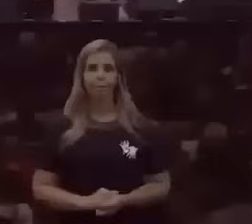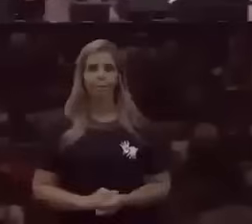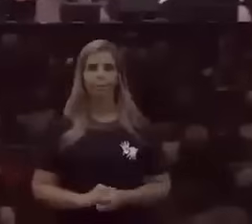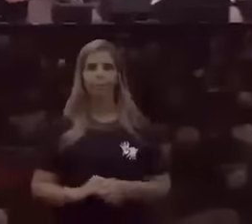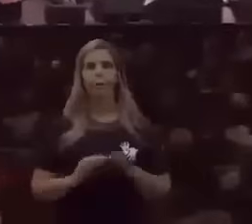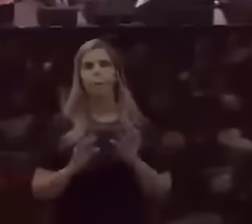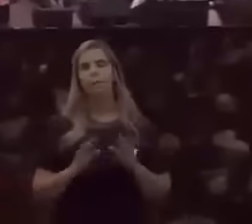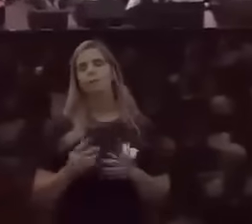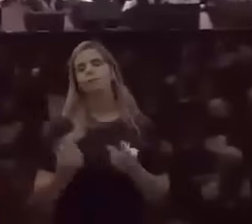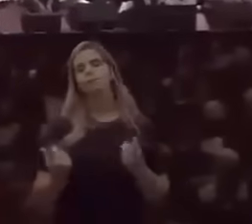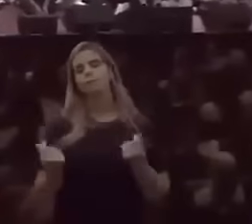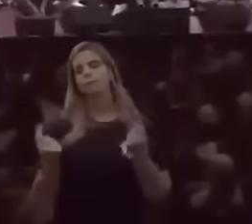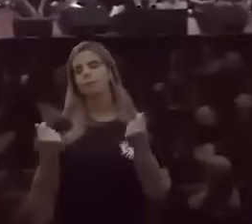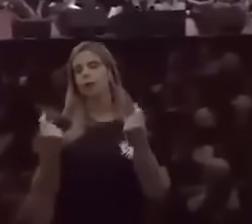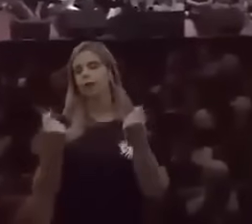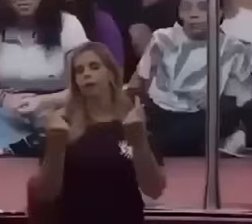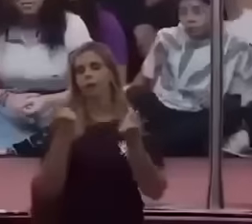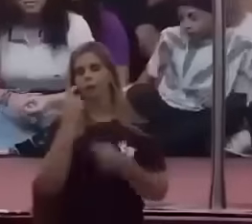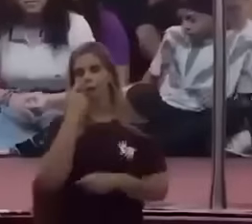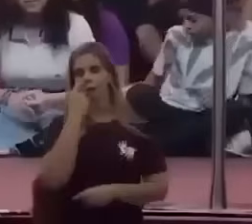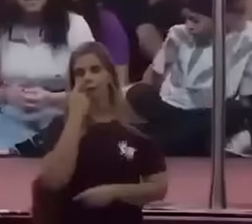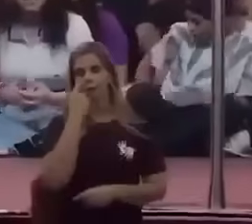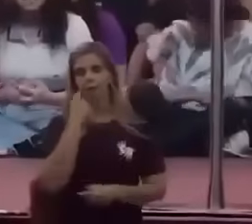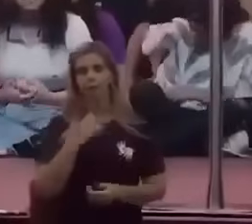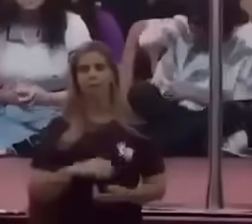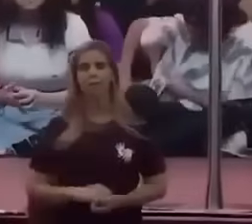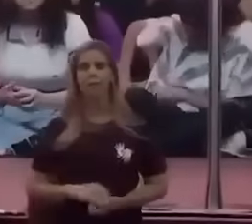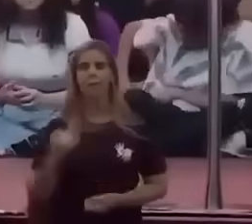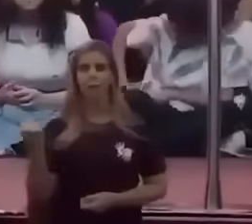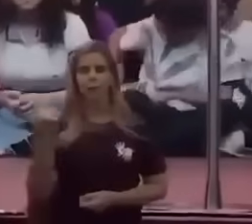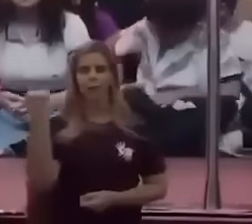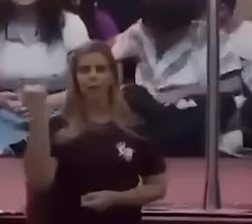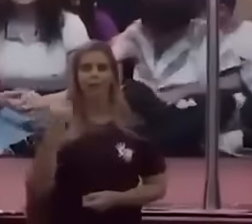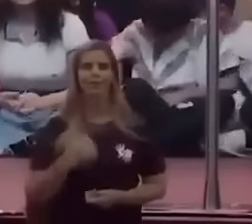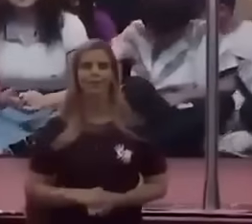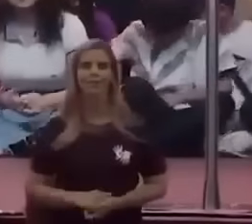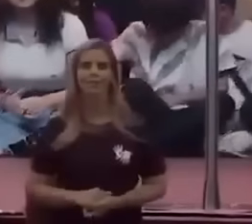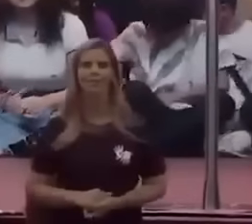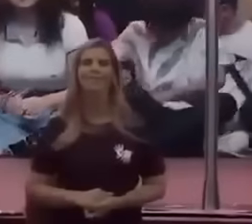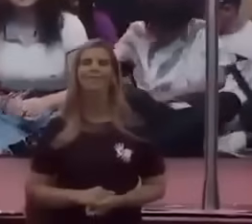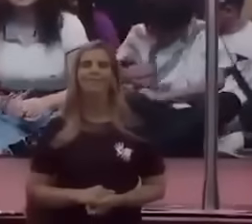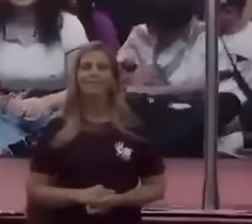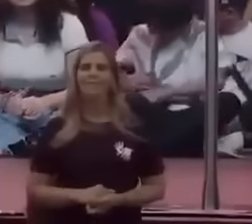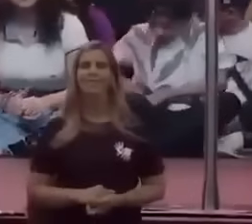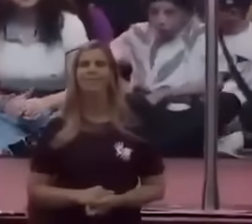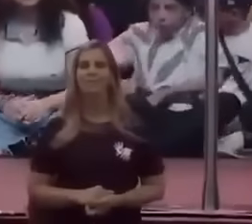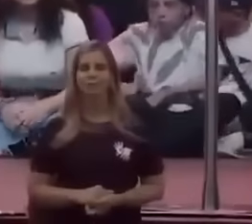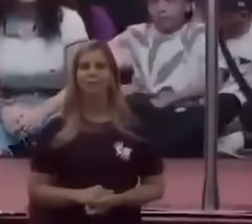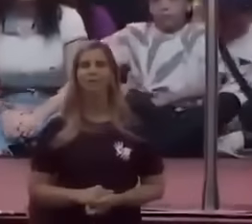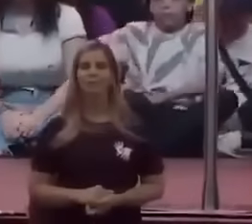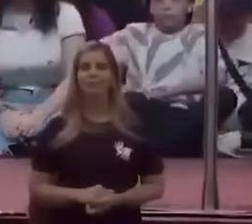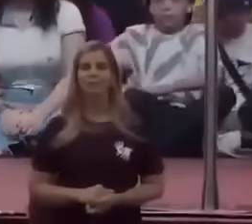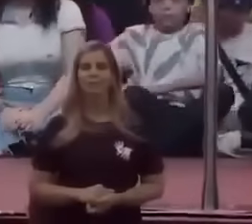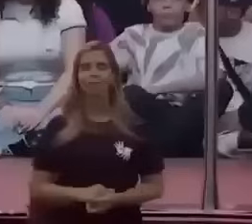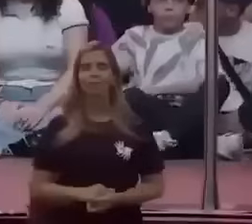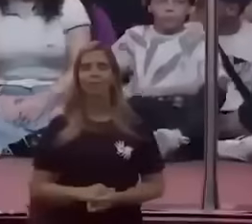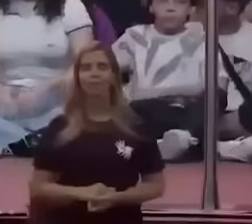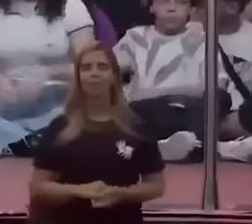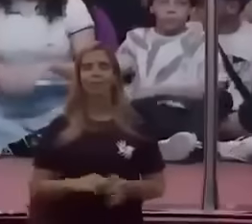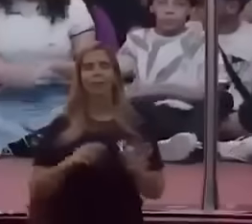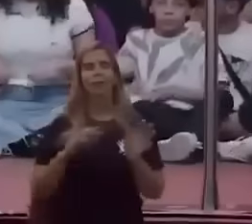Mas, meus irmãos, há uma riqueza nesse texto, na língua original, na língua grega, que não dá para verter para a língua